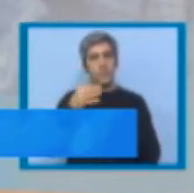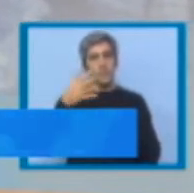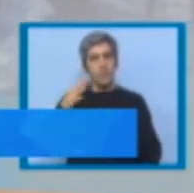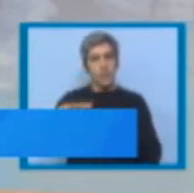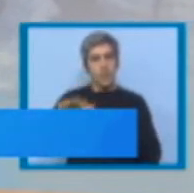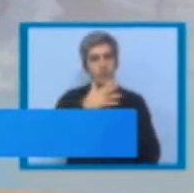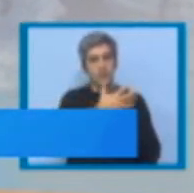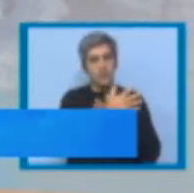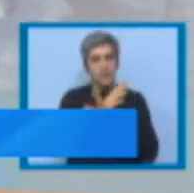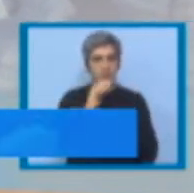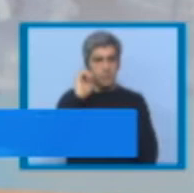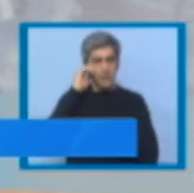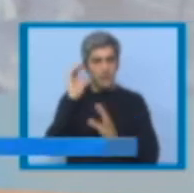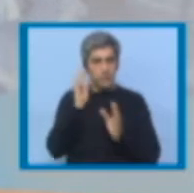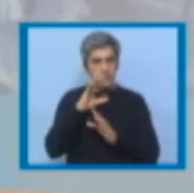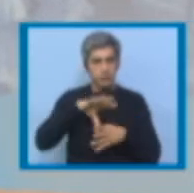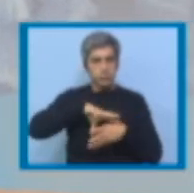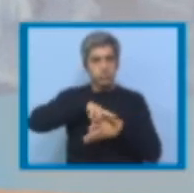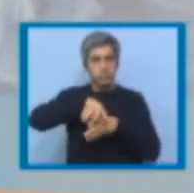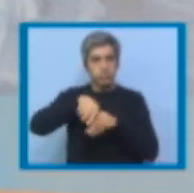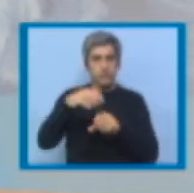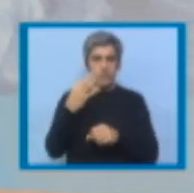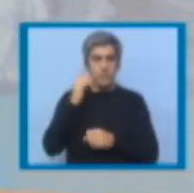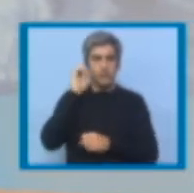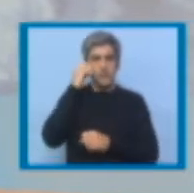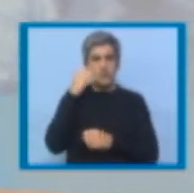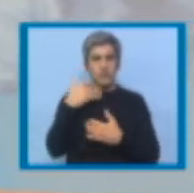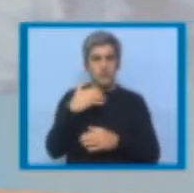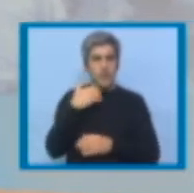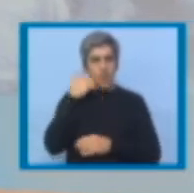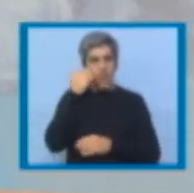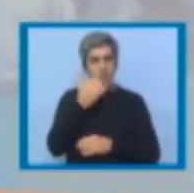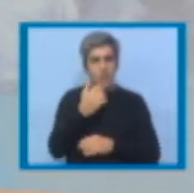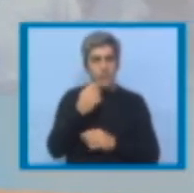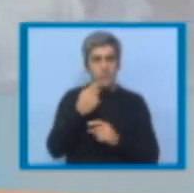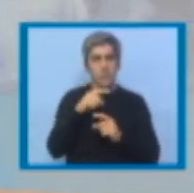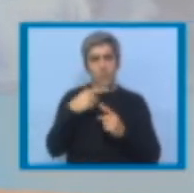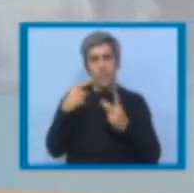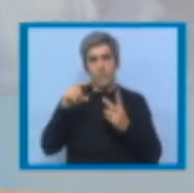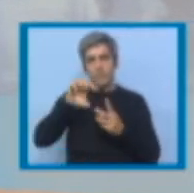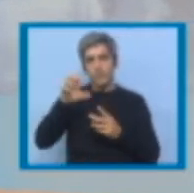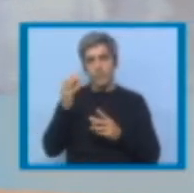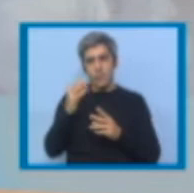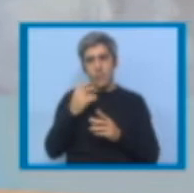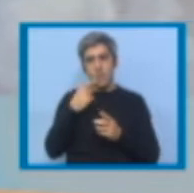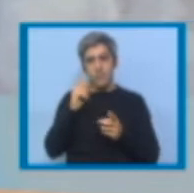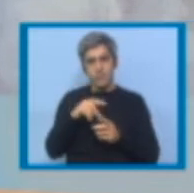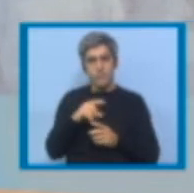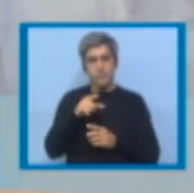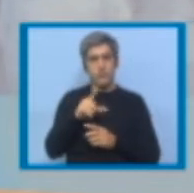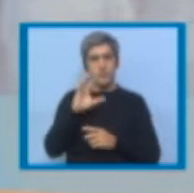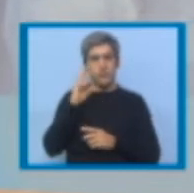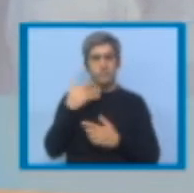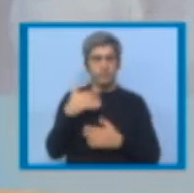dos incêndios que viria a fustigar, com consequências igualmente dramáticas, outras regiões do país. É um acontecimento